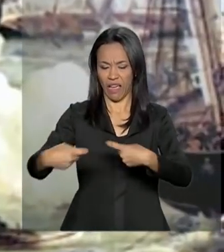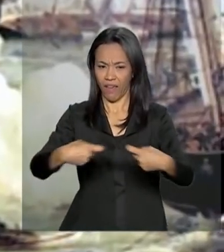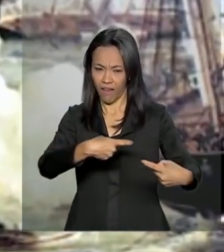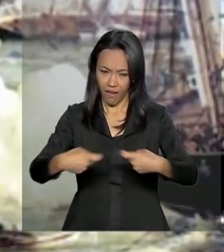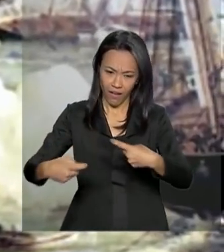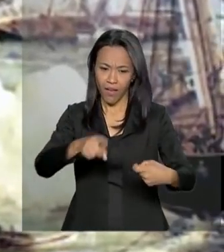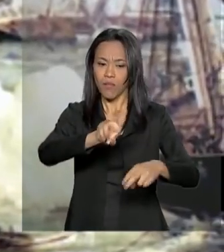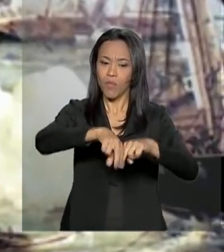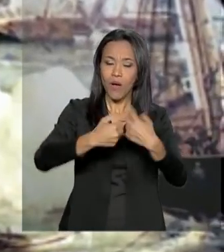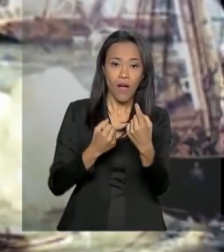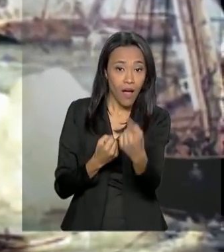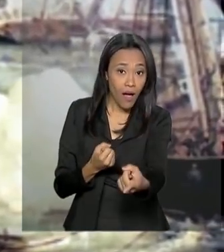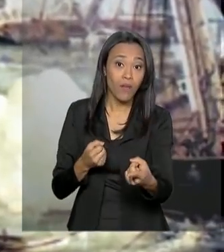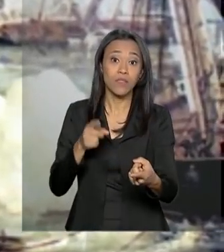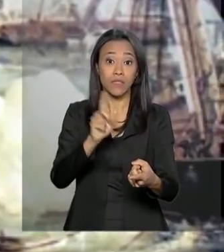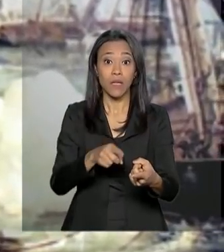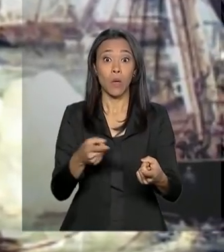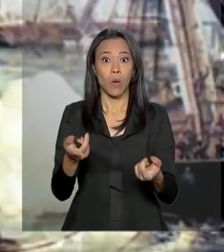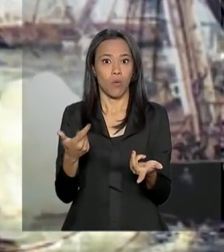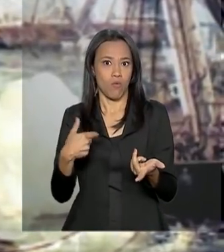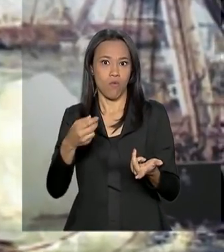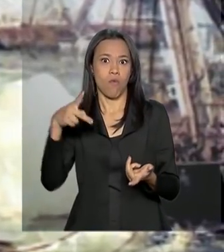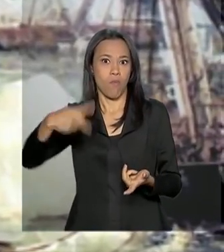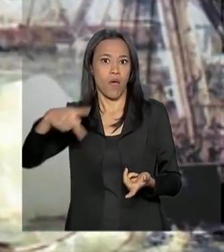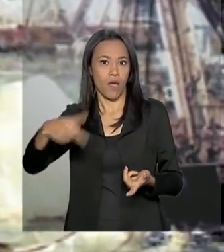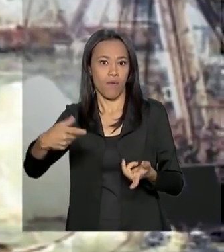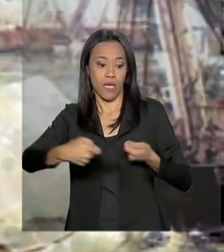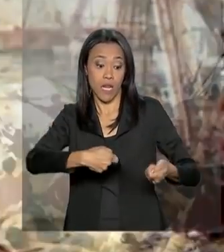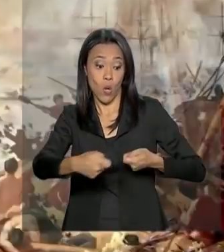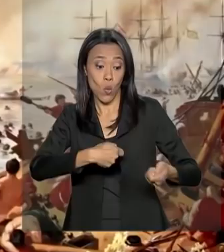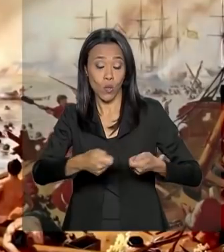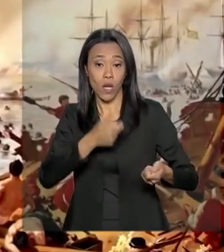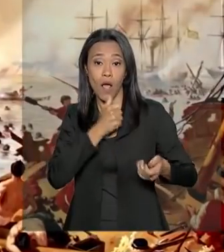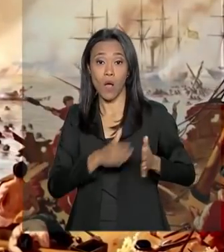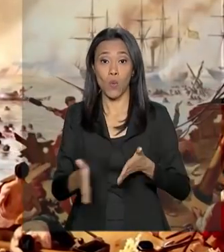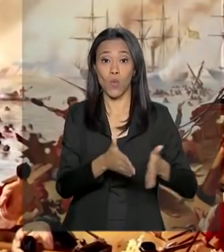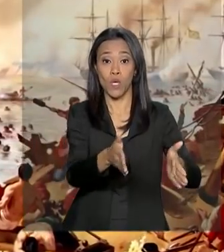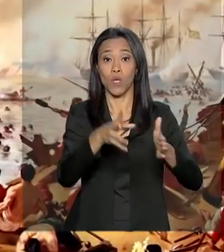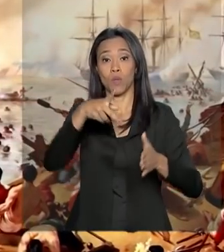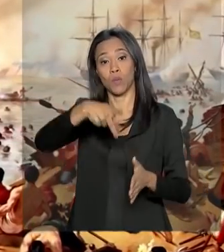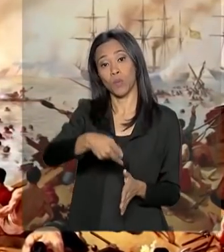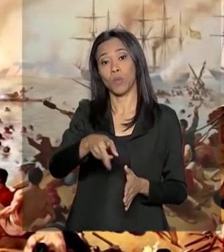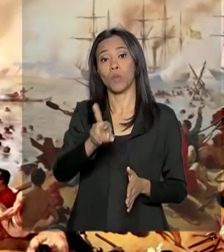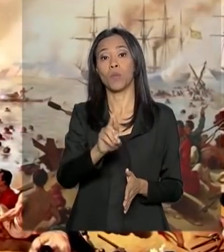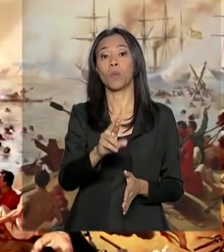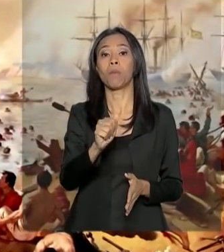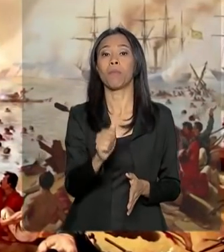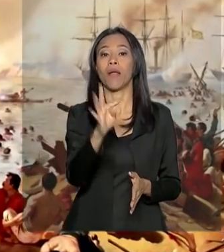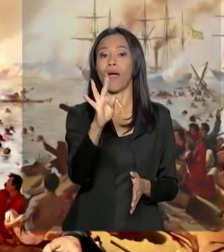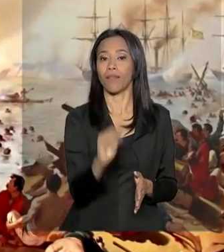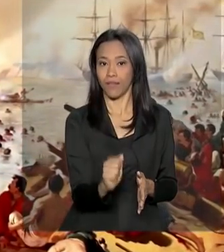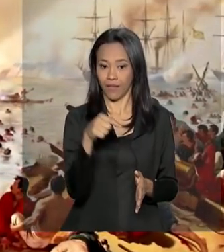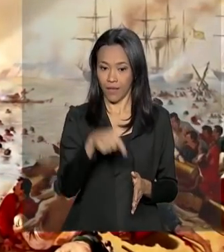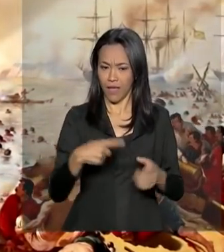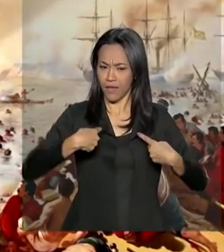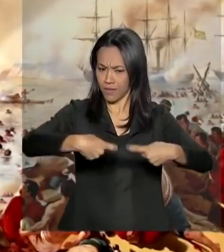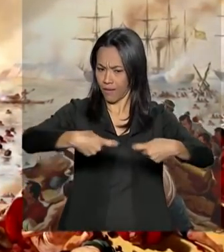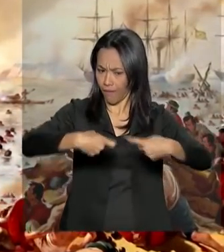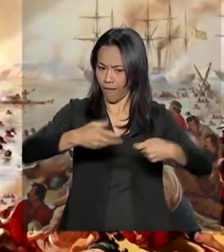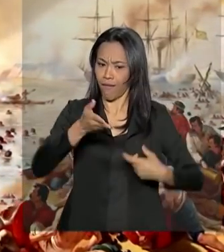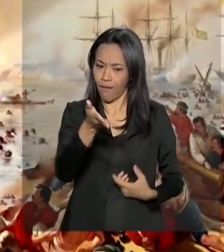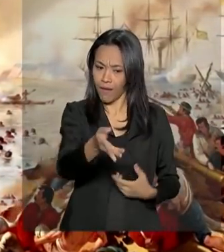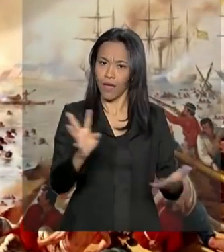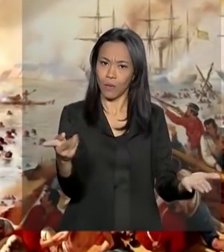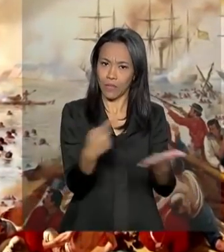e econômicos. O Paraguai queria controlar os rios da Bacia do Prata via estratégica de mercadorias para o Atlântico. Essa batalha naval